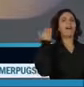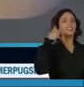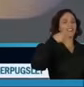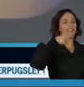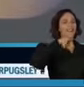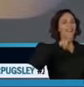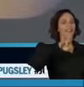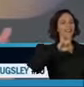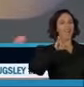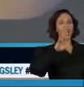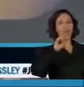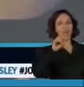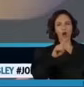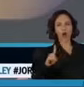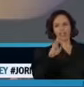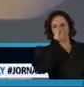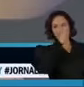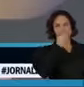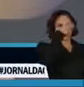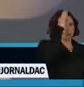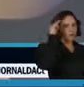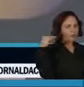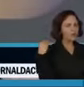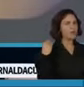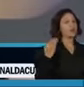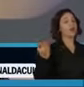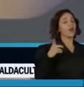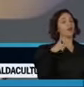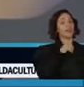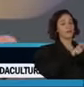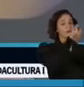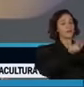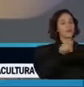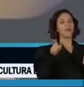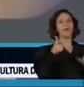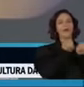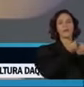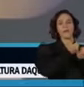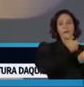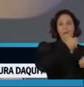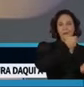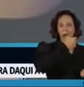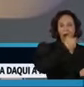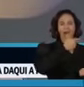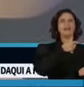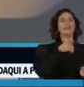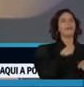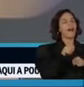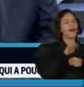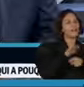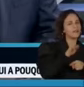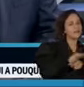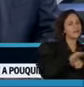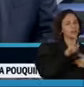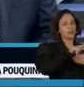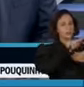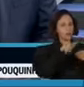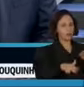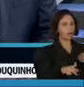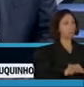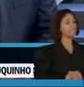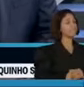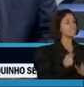Queiroz, né, para Michele. Agora tem outros dos ajudantes de ordens e das assistentes dela. E uma